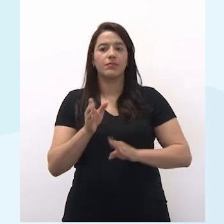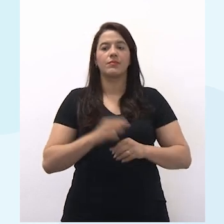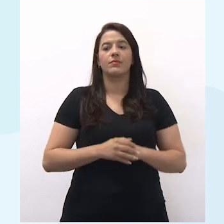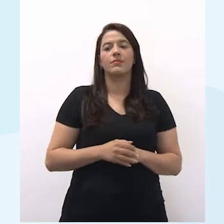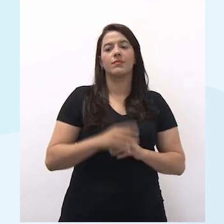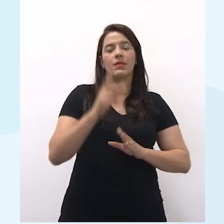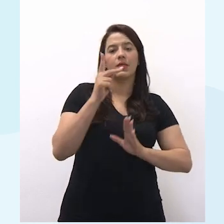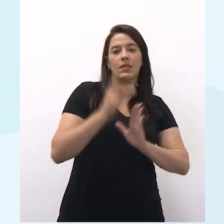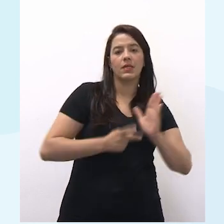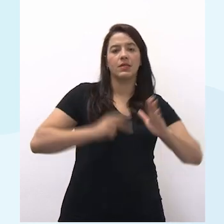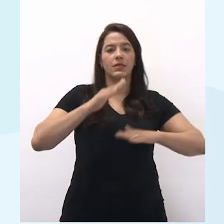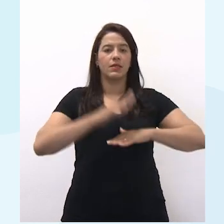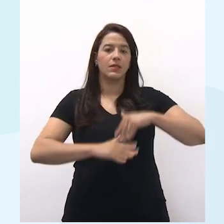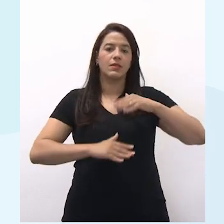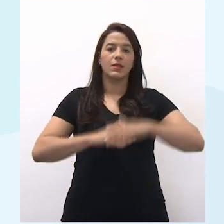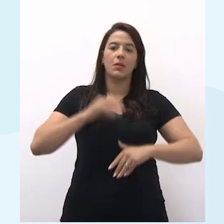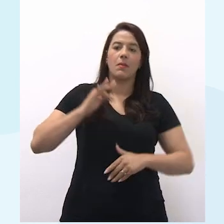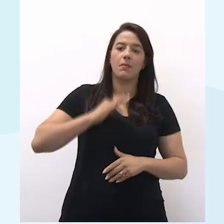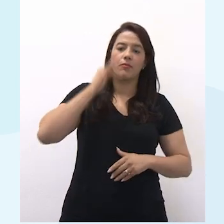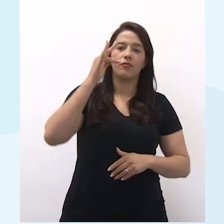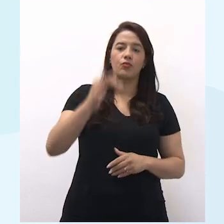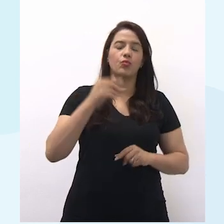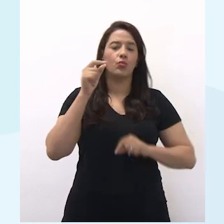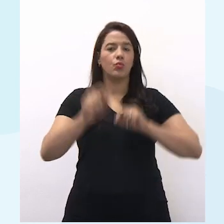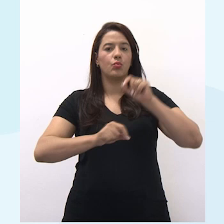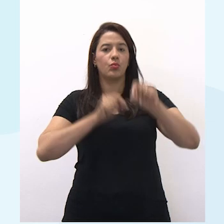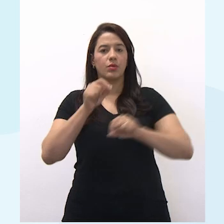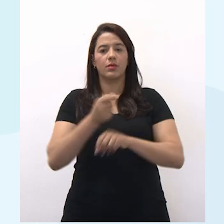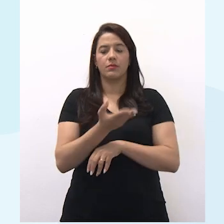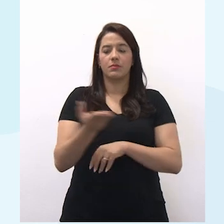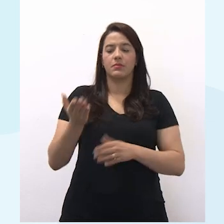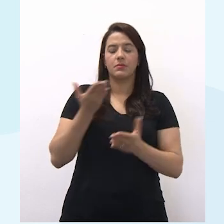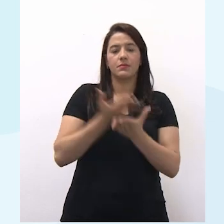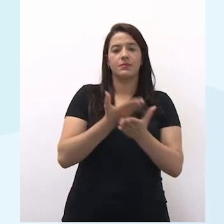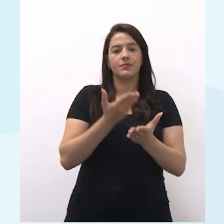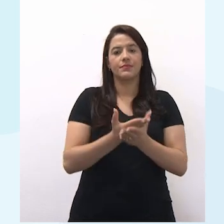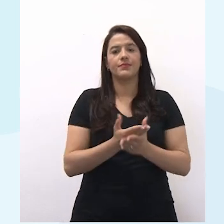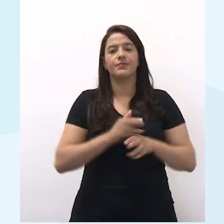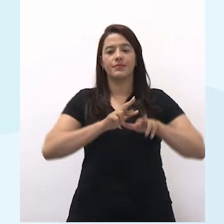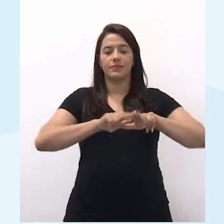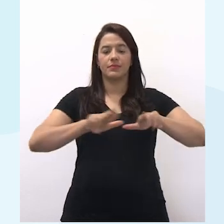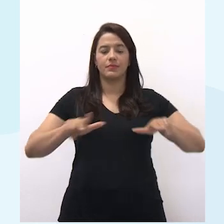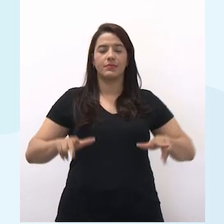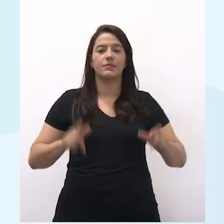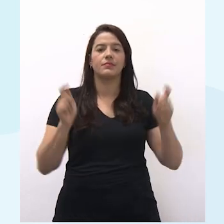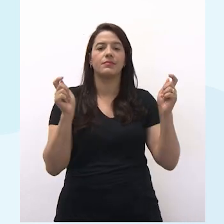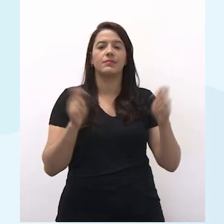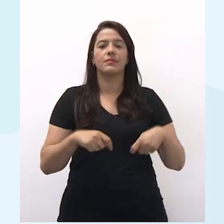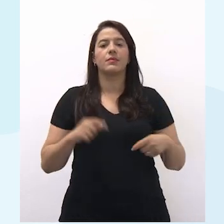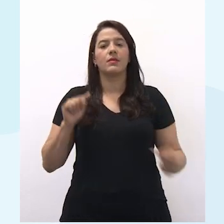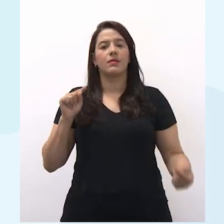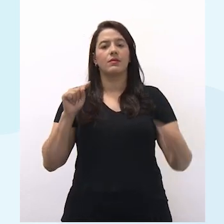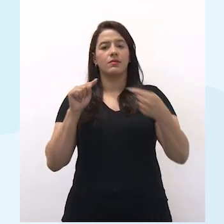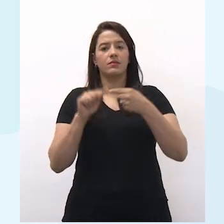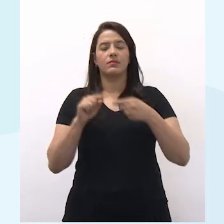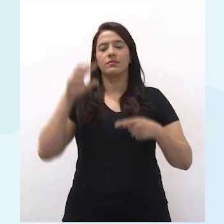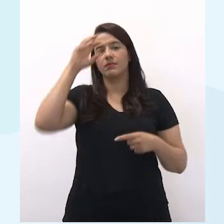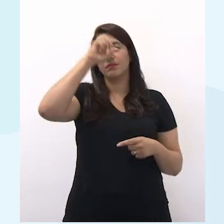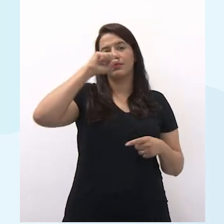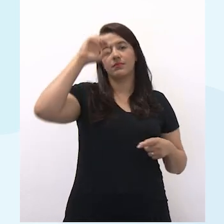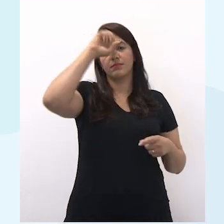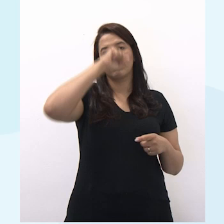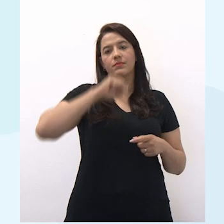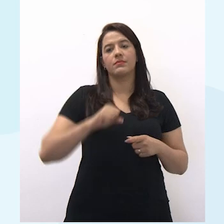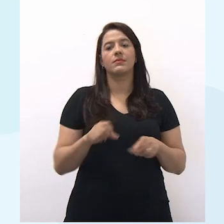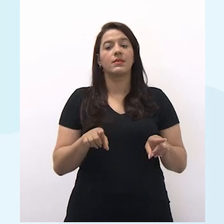de ações aí futuras, né, para esses estudantes, né, nas várias questões aí relacionadas à aprendizagem e